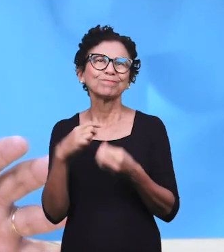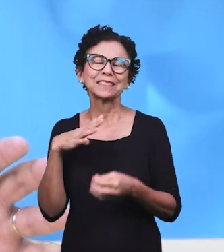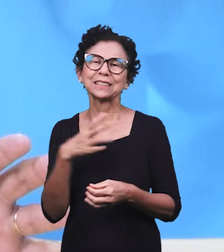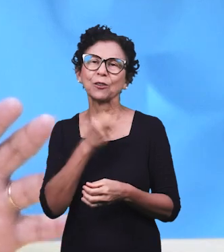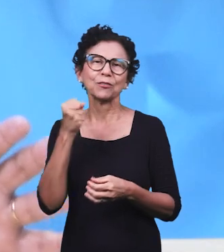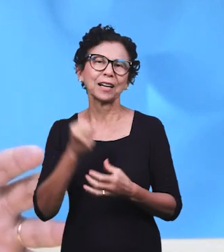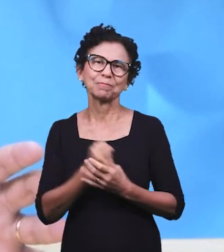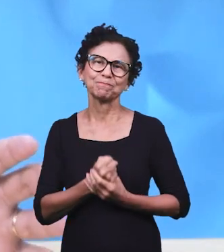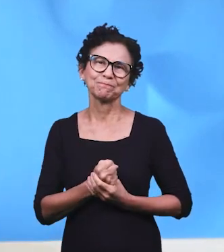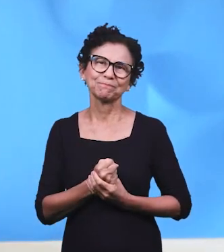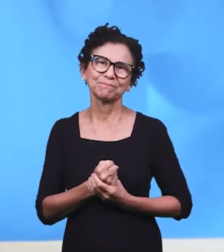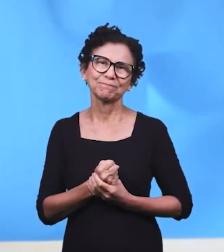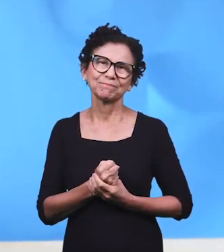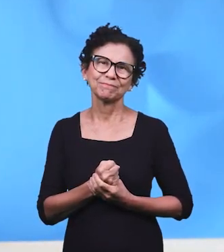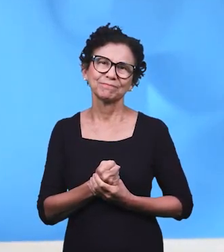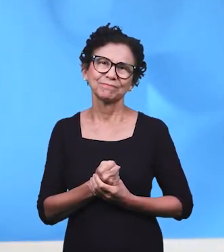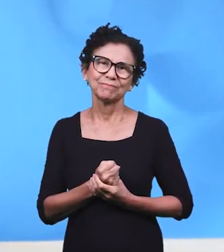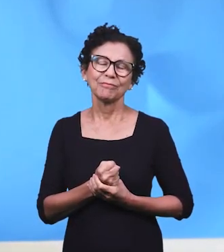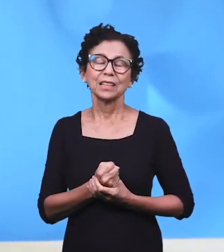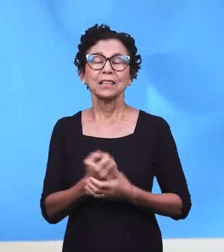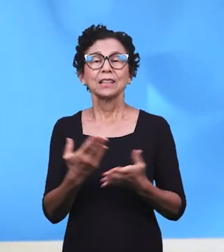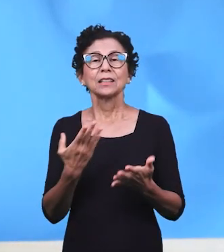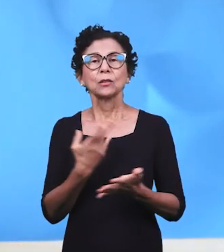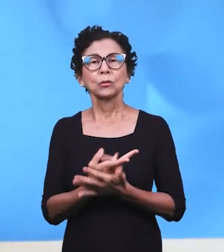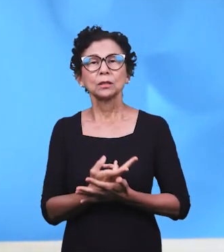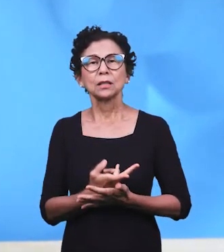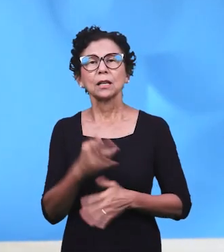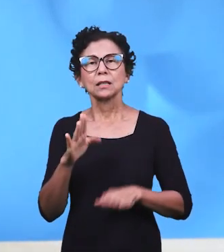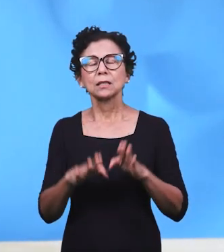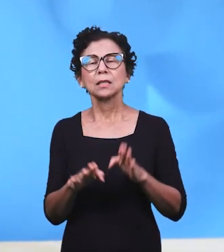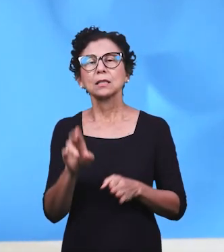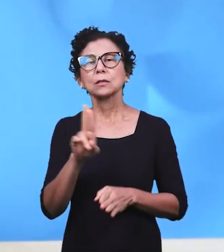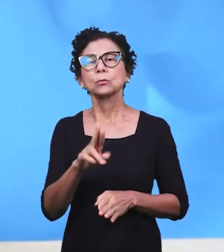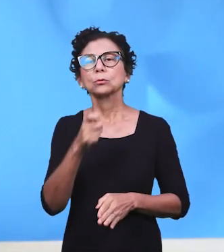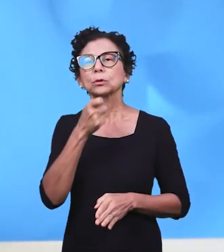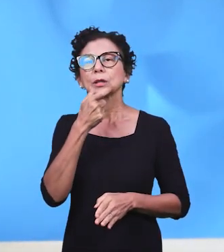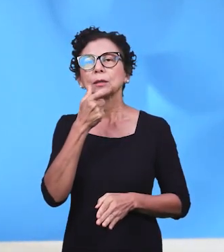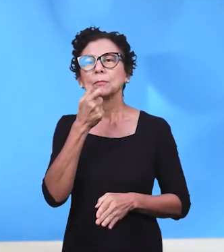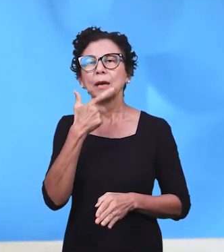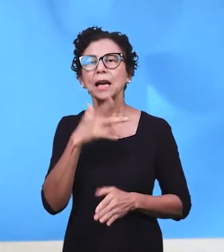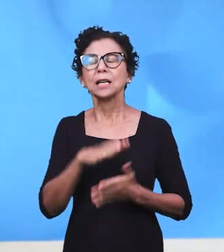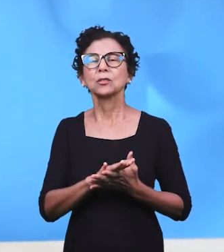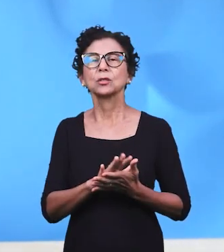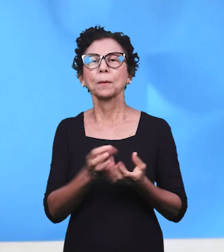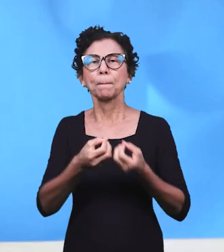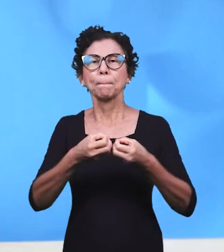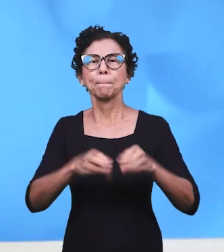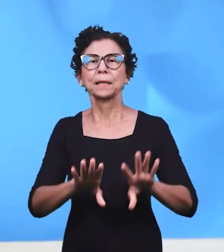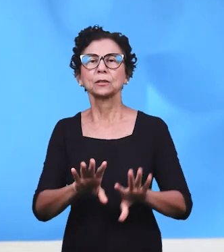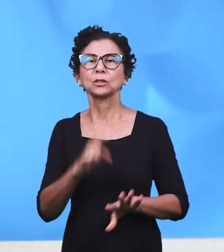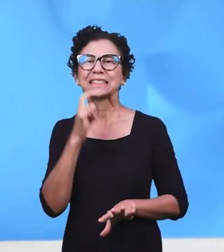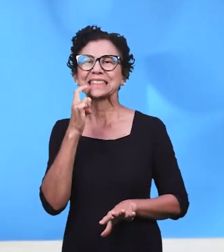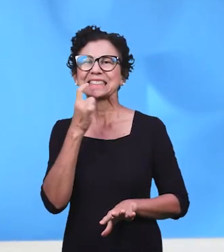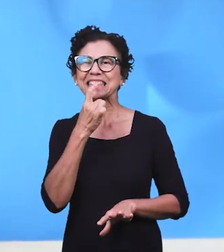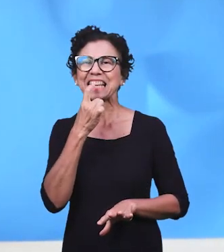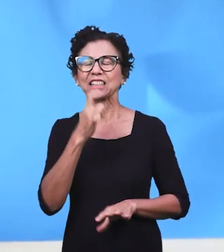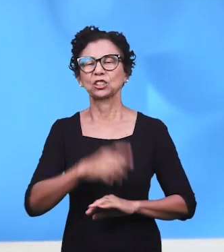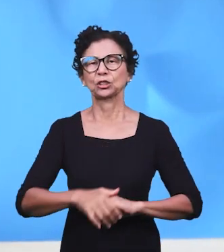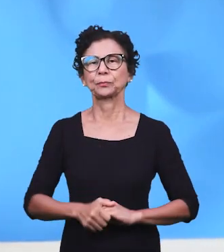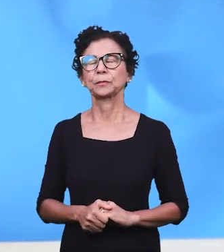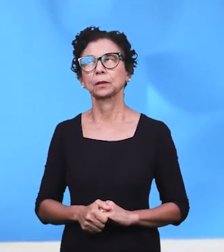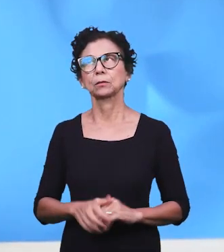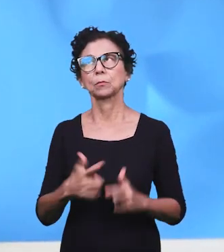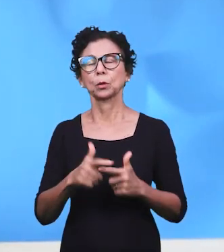pensa, mas também de medicação. Às vezes eu tomo remédio que ele vai atingir os meus dentes. Então eu tenho algum problema